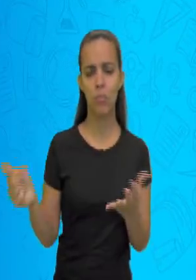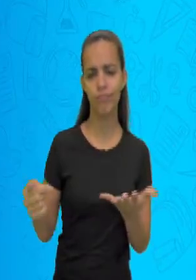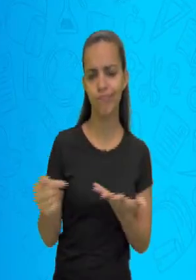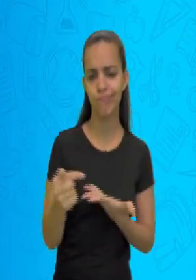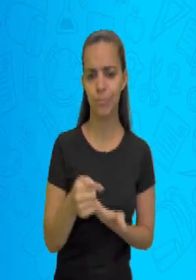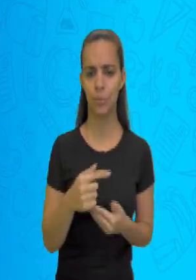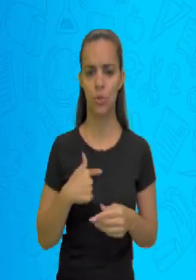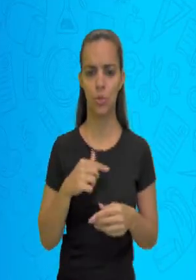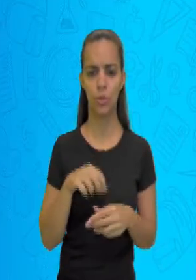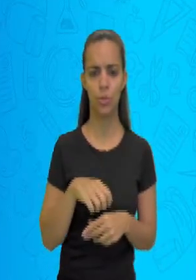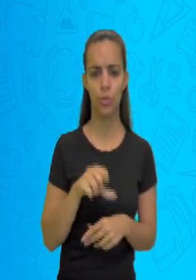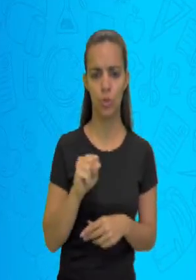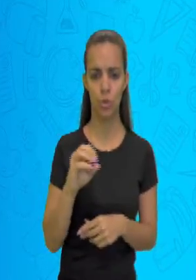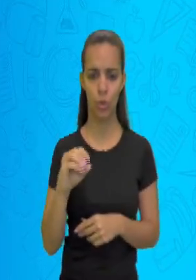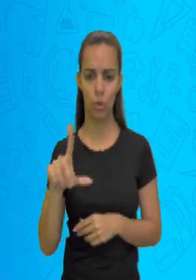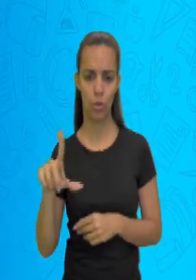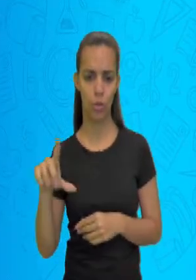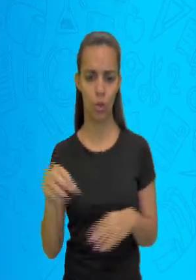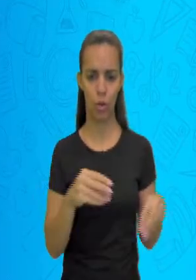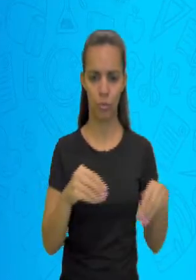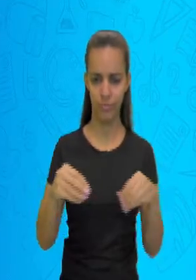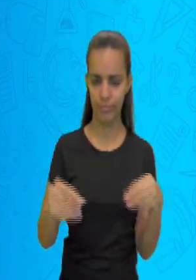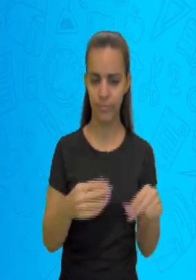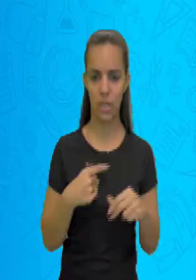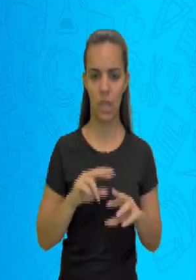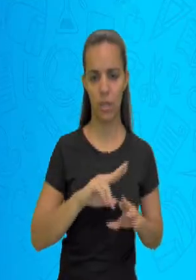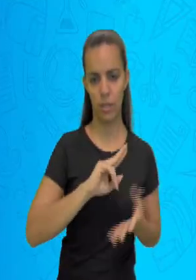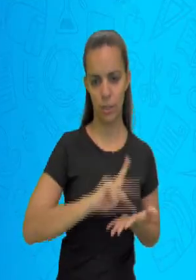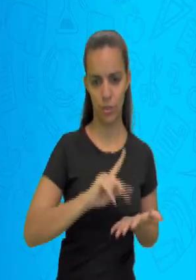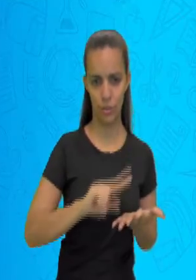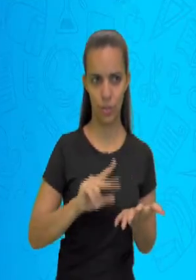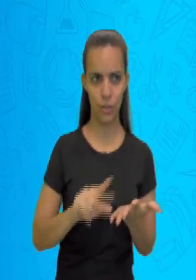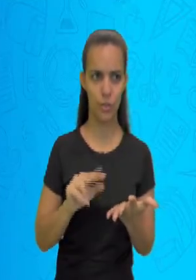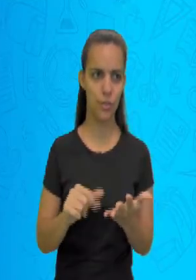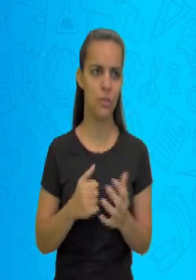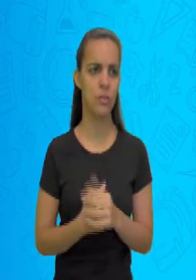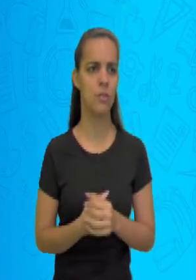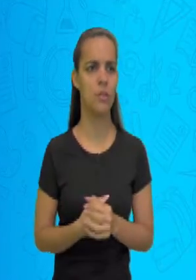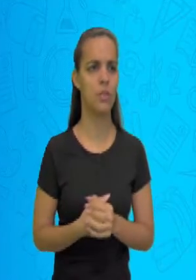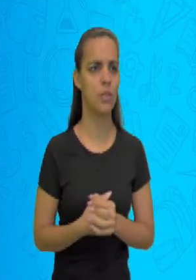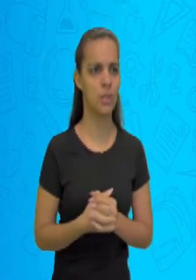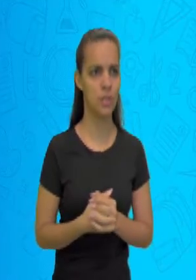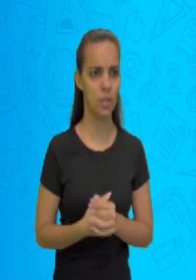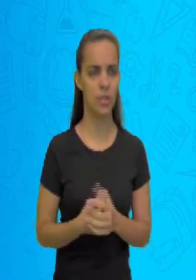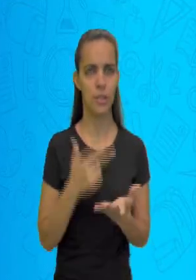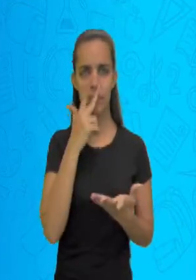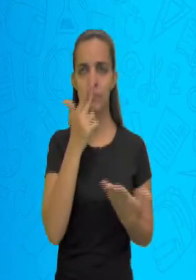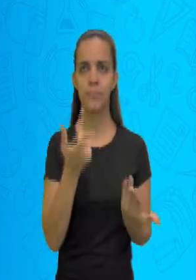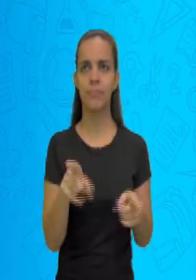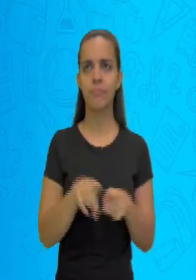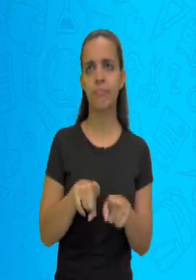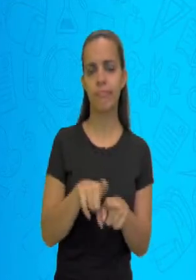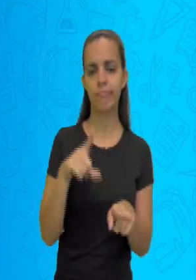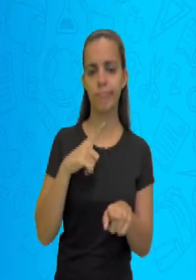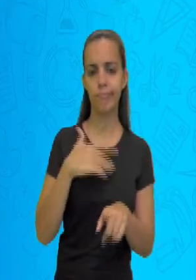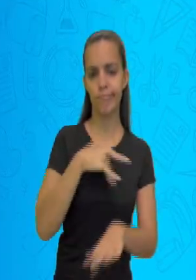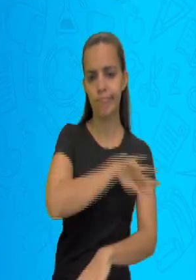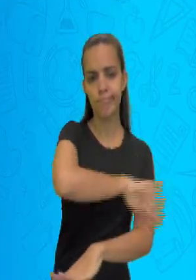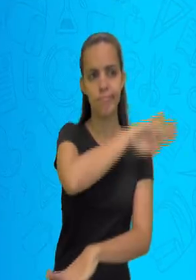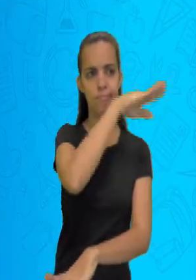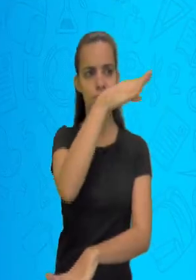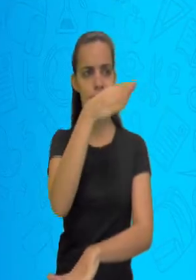Por exemplo, se eu vou construir uma casa em partes mais montanhosas, que tem